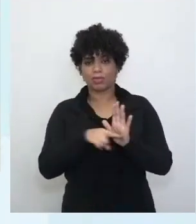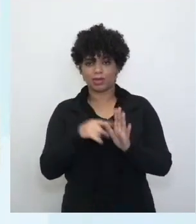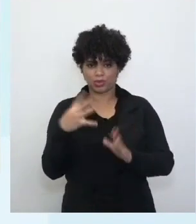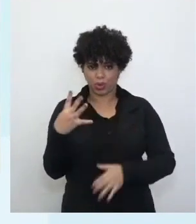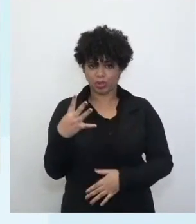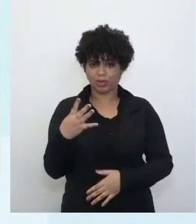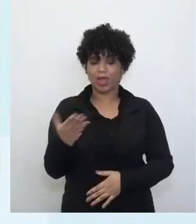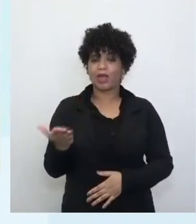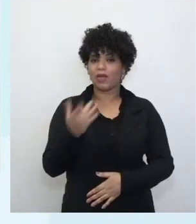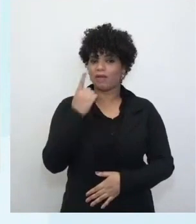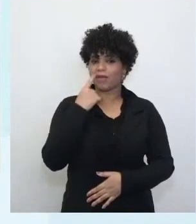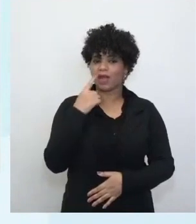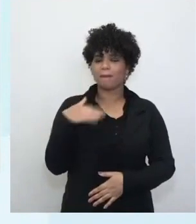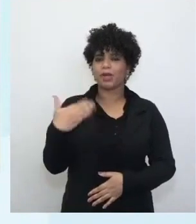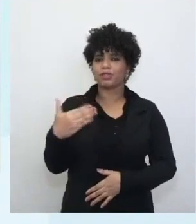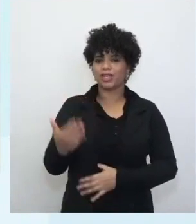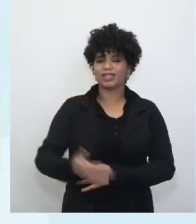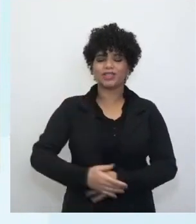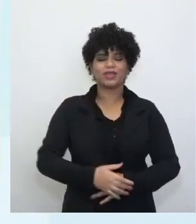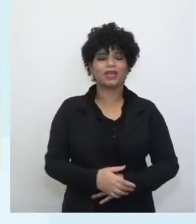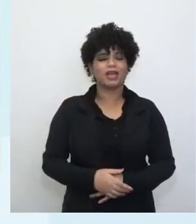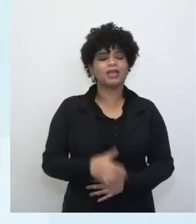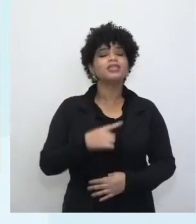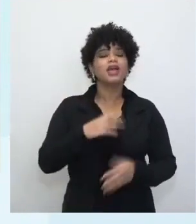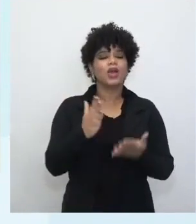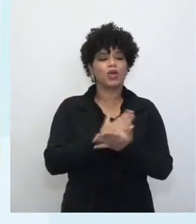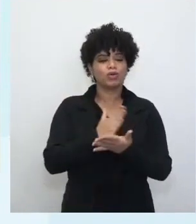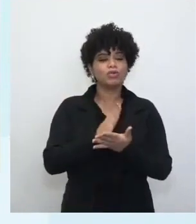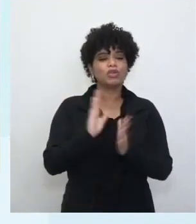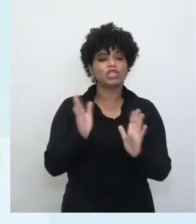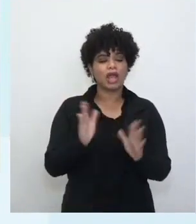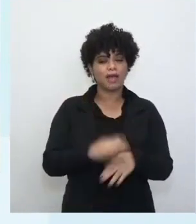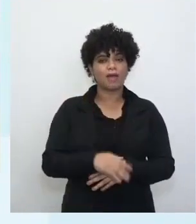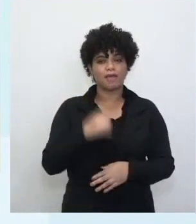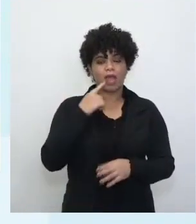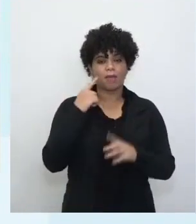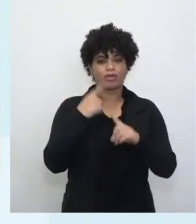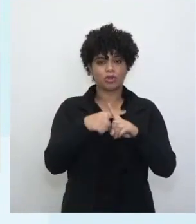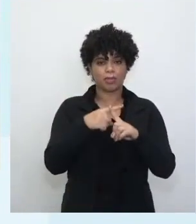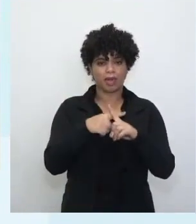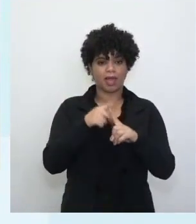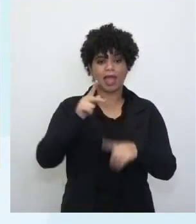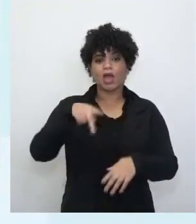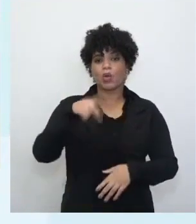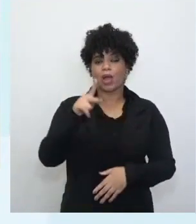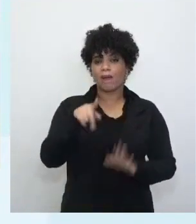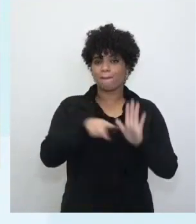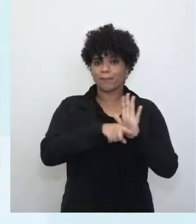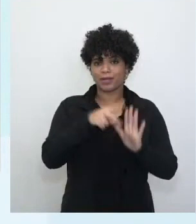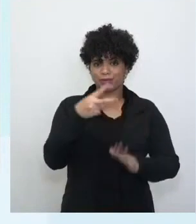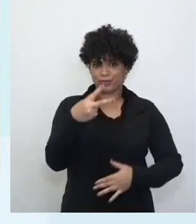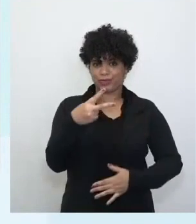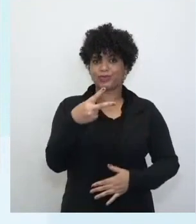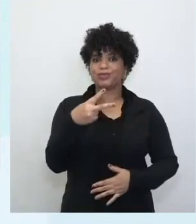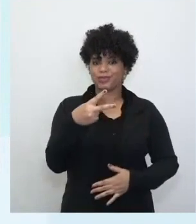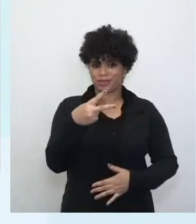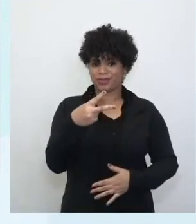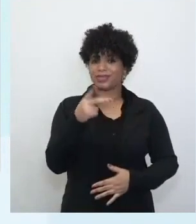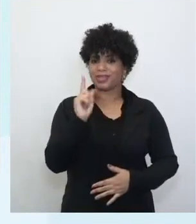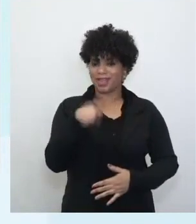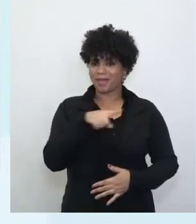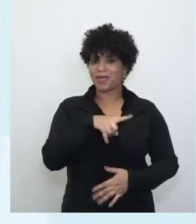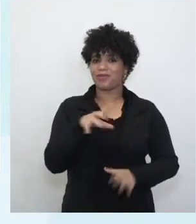para o processo, tá bom? Já posso colocar aqui que eu vou multiplicar pelo valor do K, que é menos 2. Se quiser, já pode